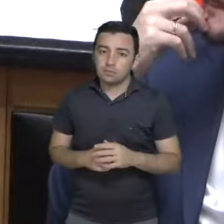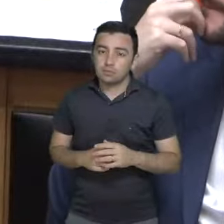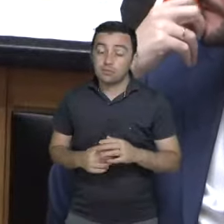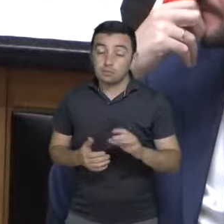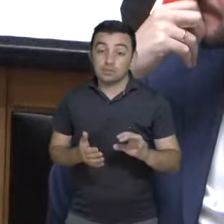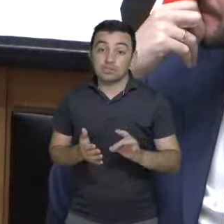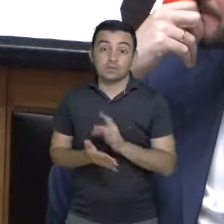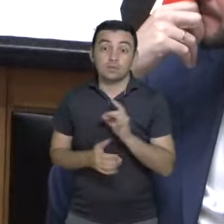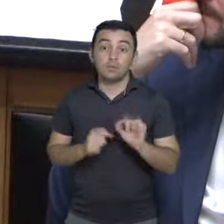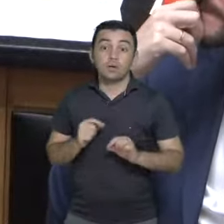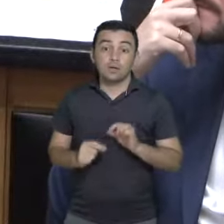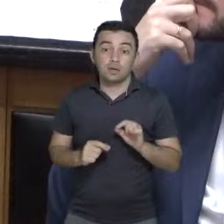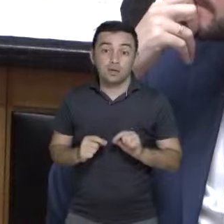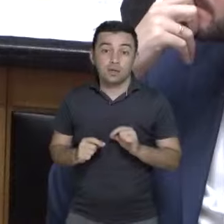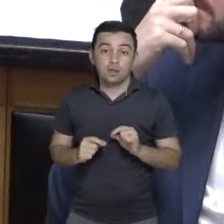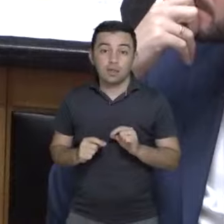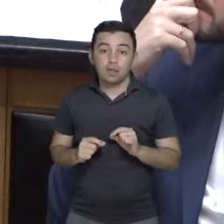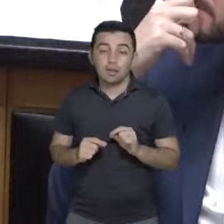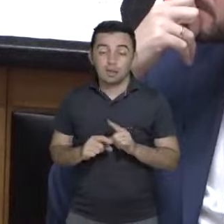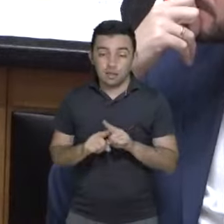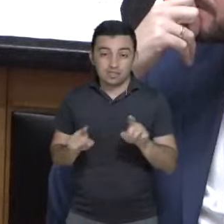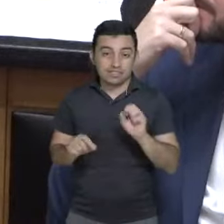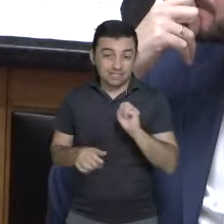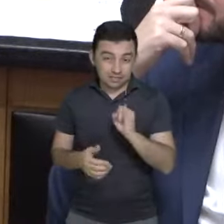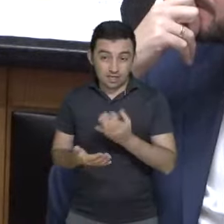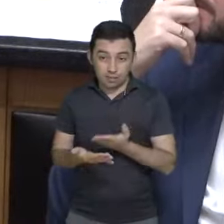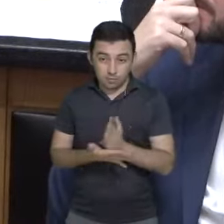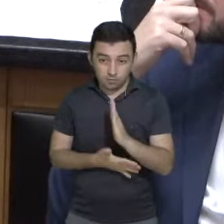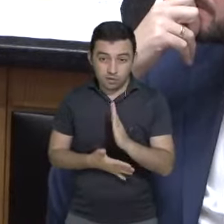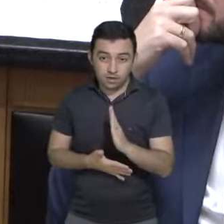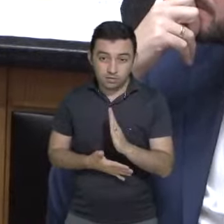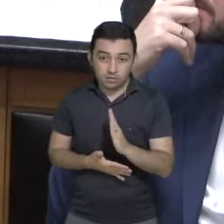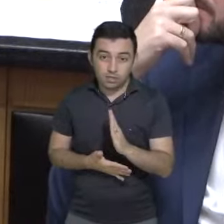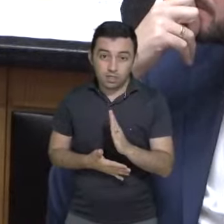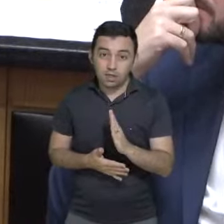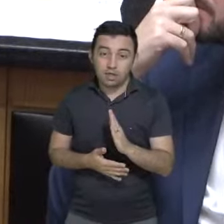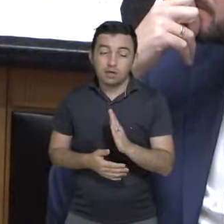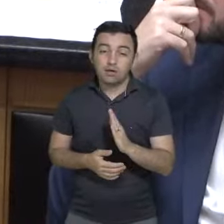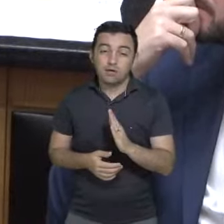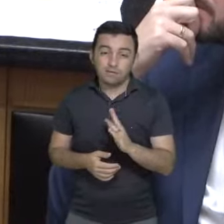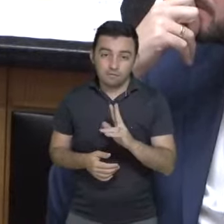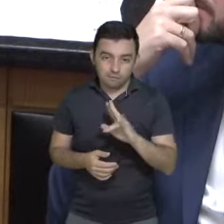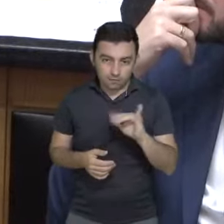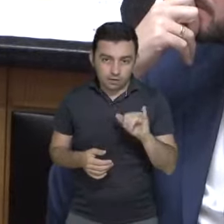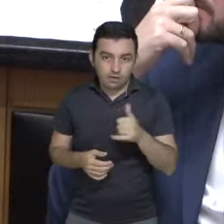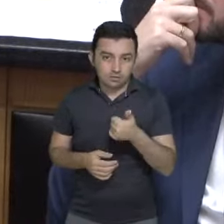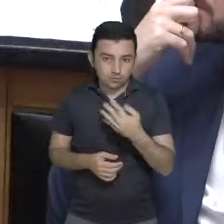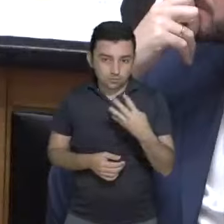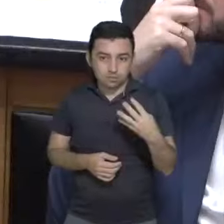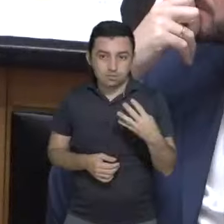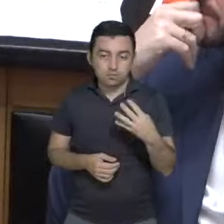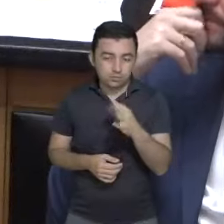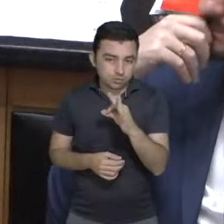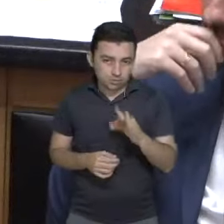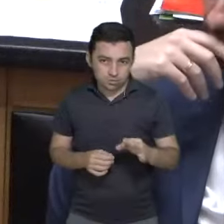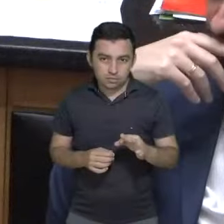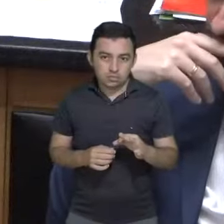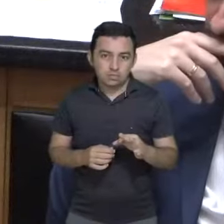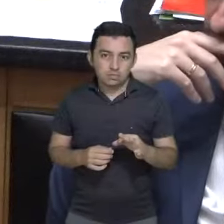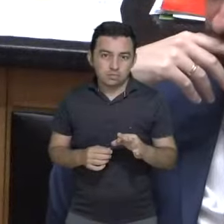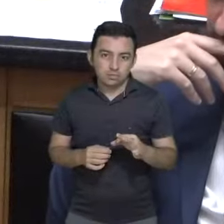destaque, se for aprovado o destaque, será revogado o desconto dos 14%. E, portanto, eu